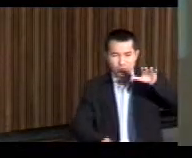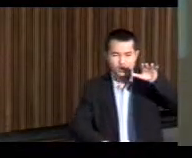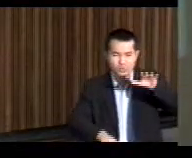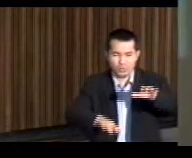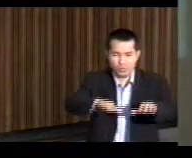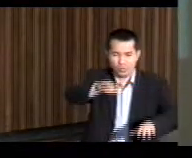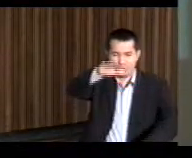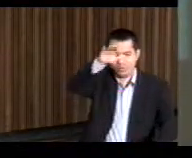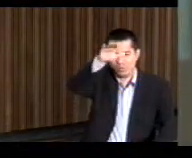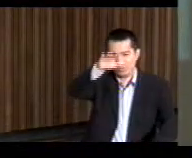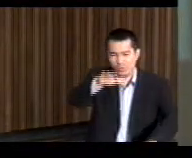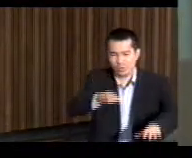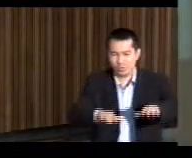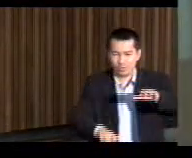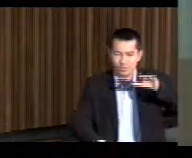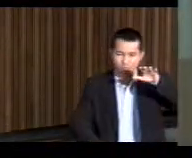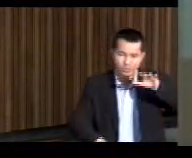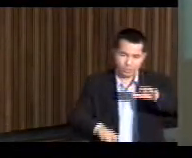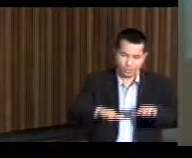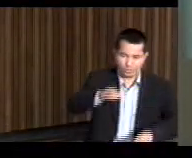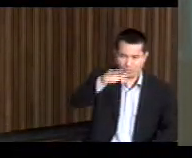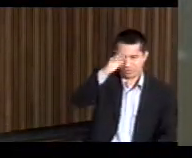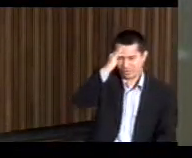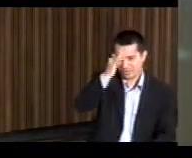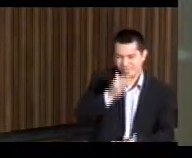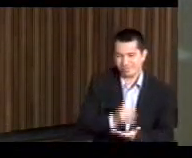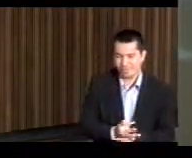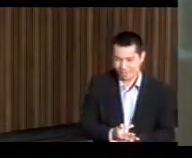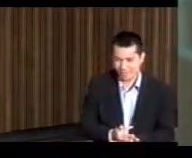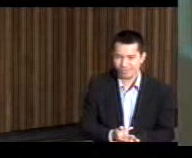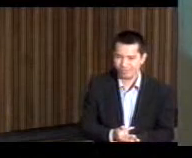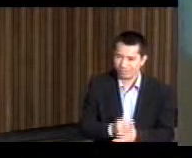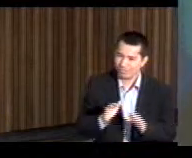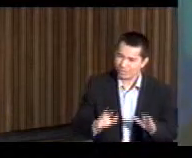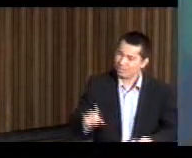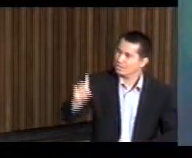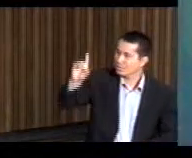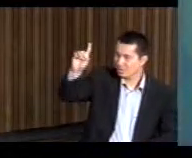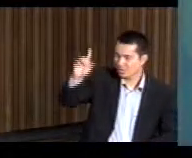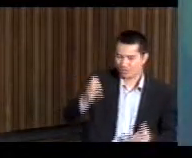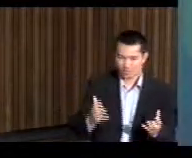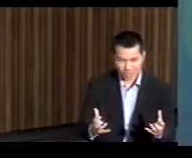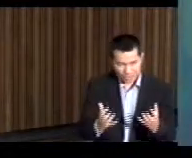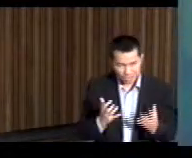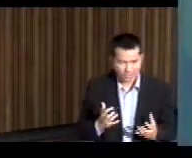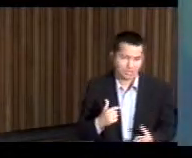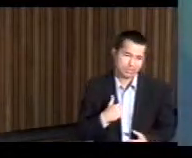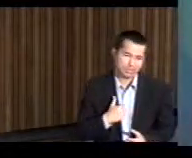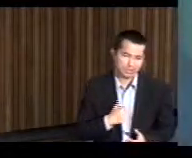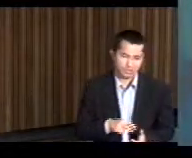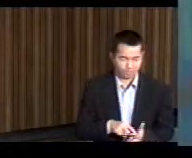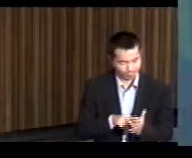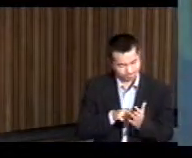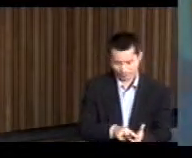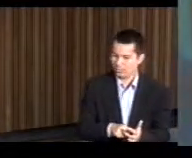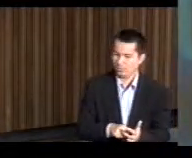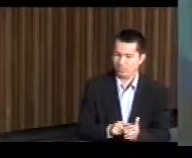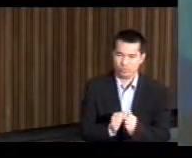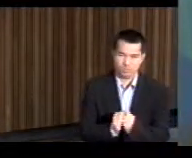se revela para nós e tem um contrato de fé e vida conosco. A minha parte é andar com